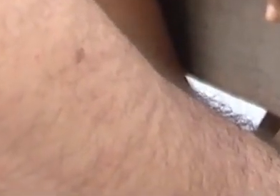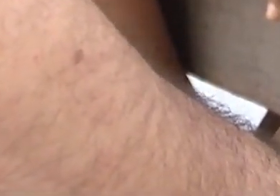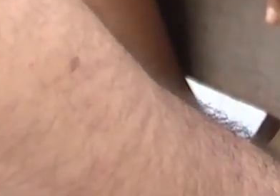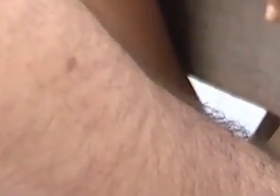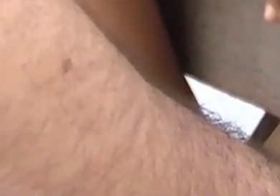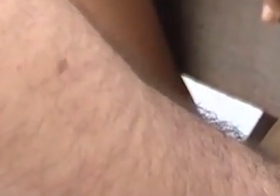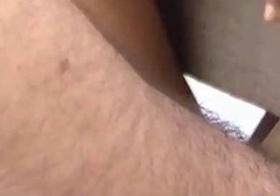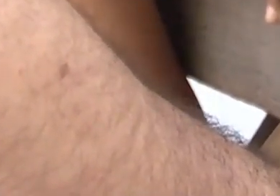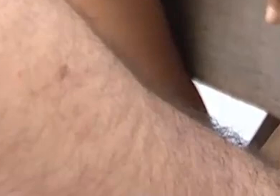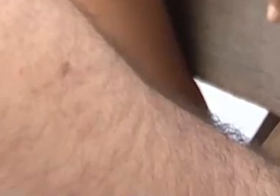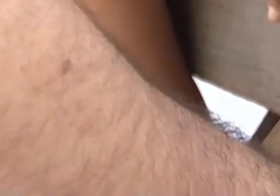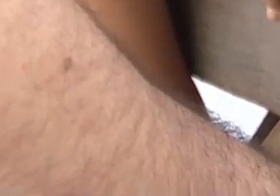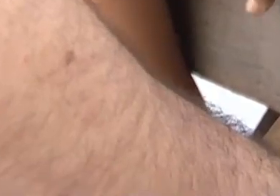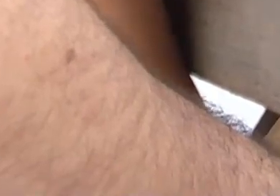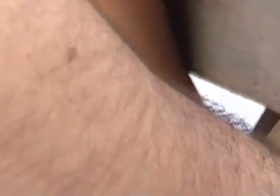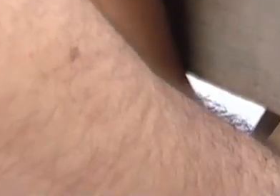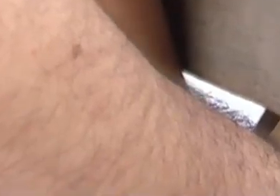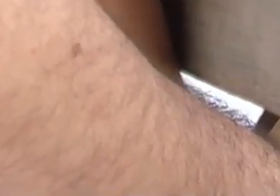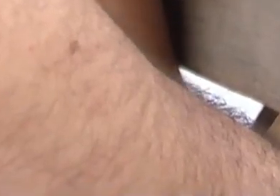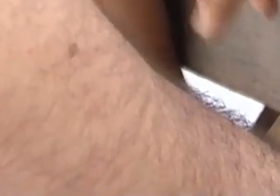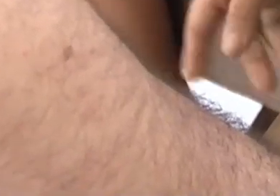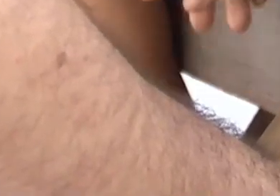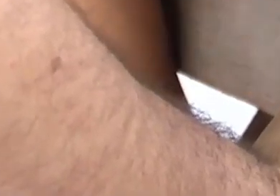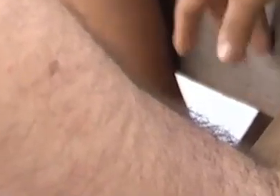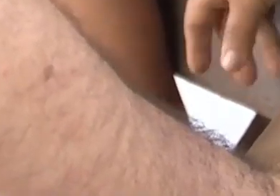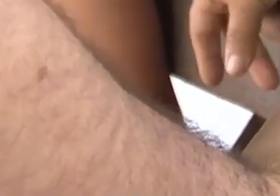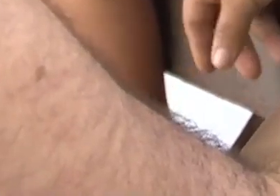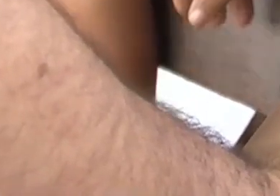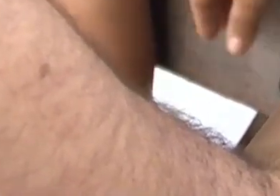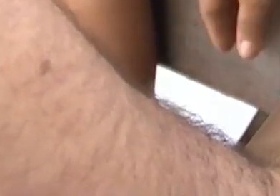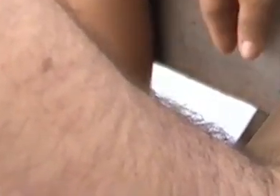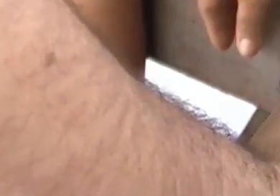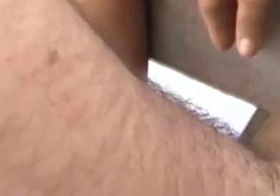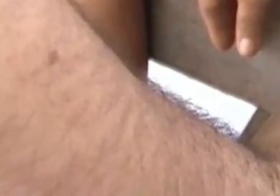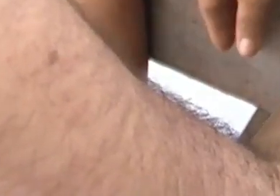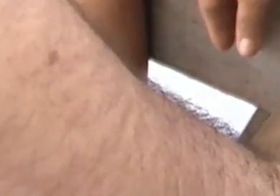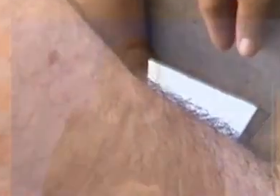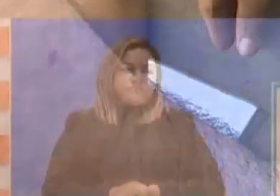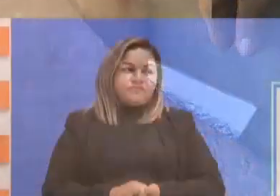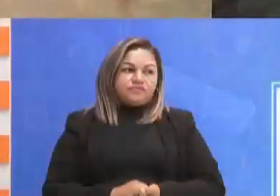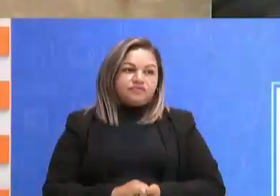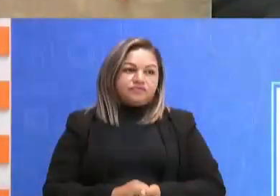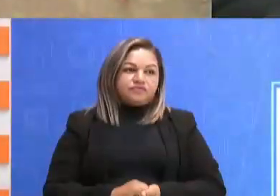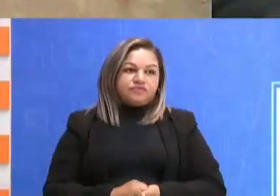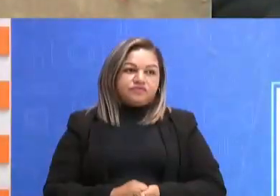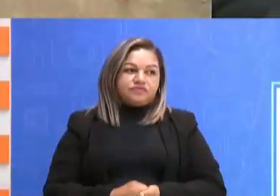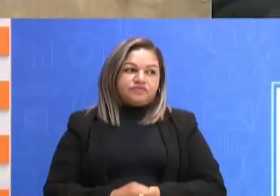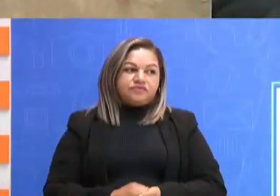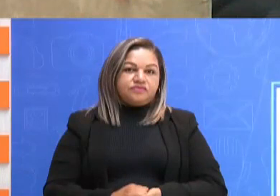continua sendo o prefeito que você é, para ajudar toda a população de Caxias que merece.